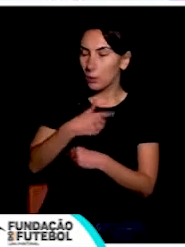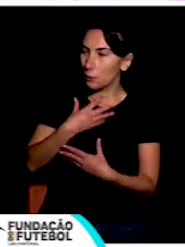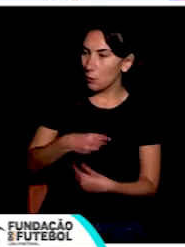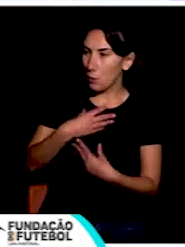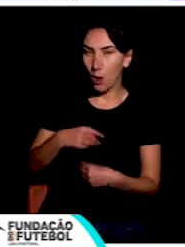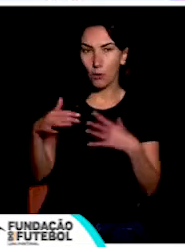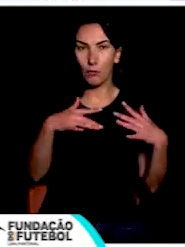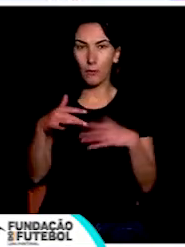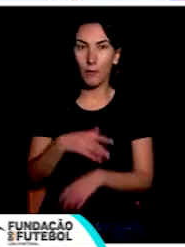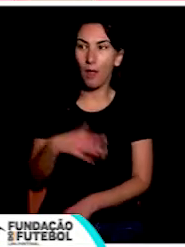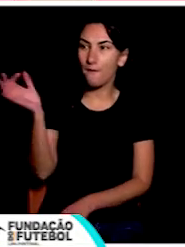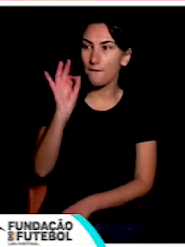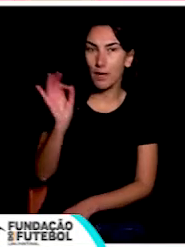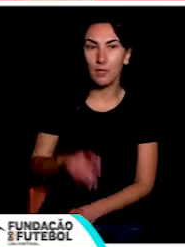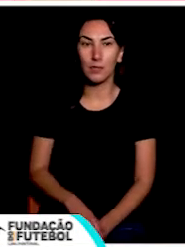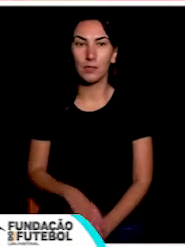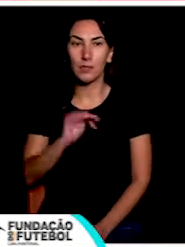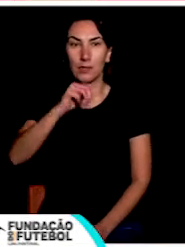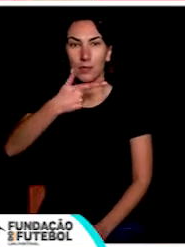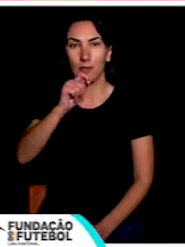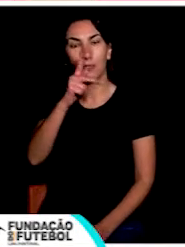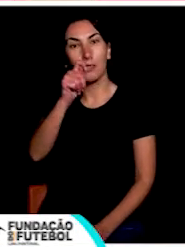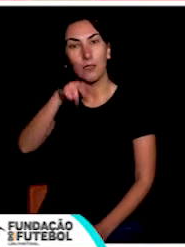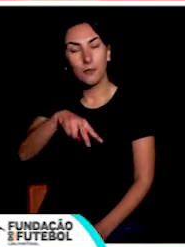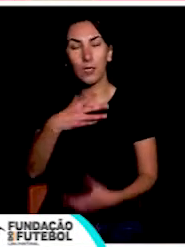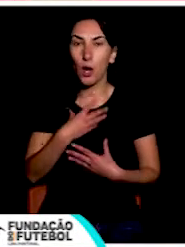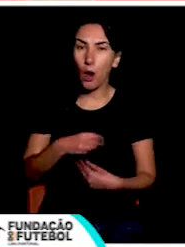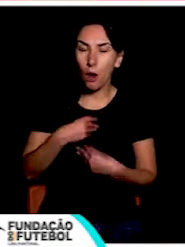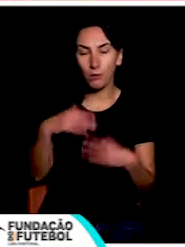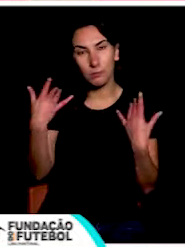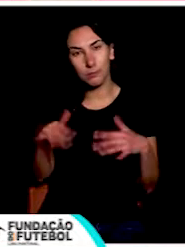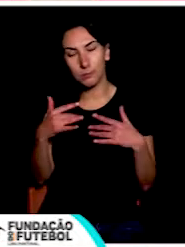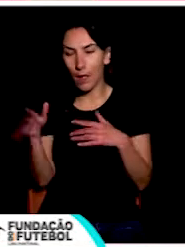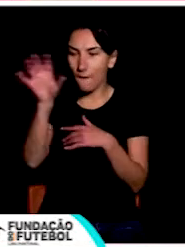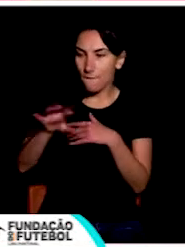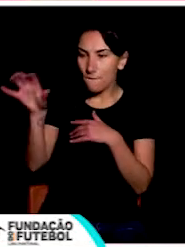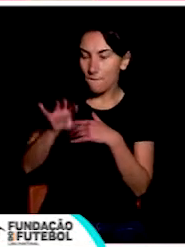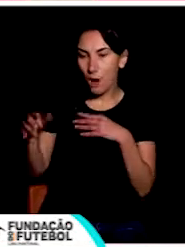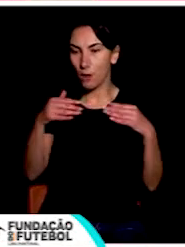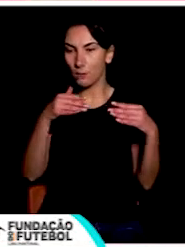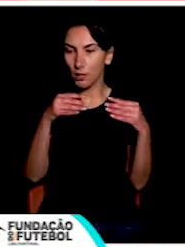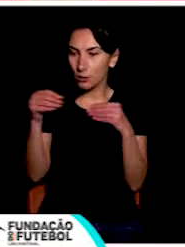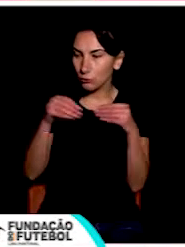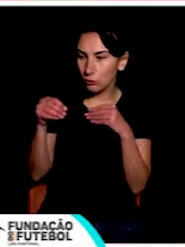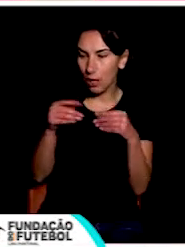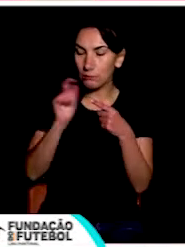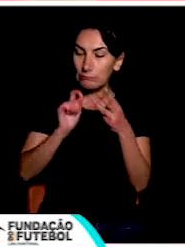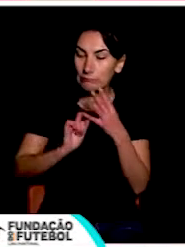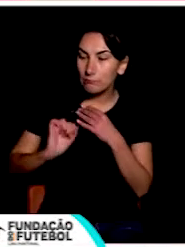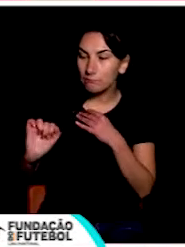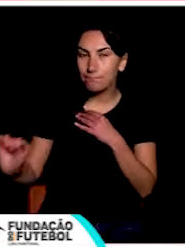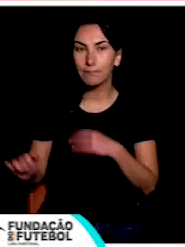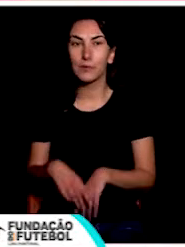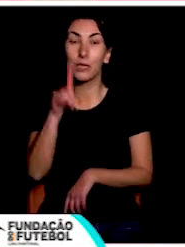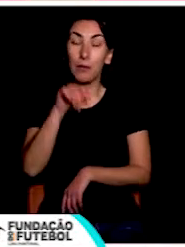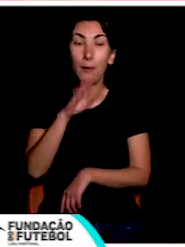mais aprecio no futebol é um francês, o Steven Nzonzi. Gosto muito da forma dele jogar, as características dele. Também